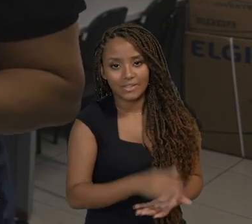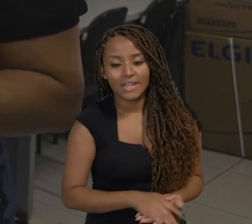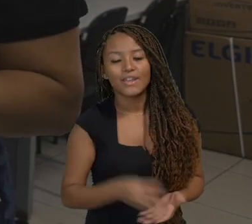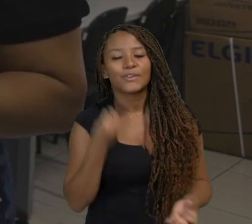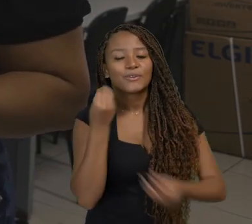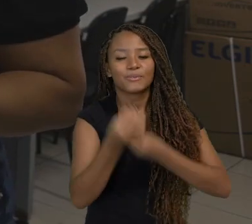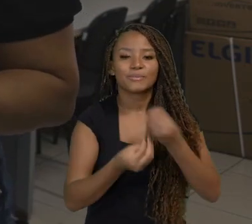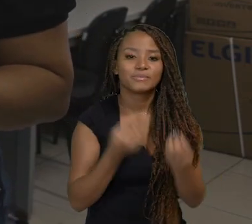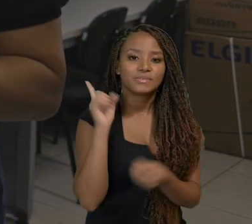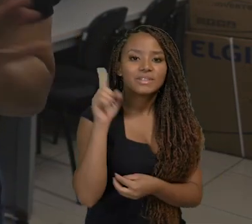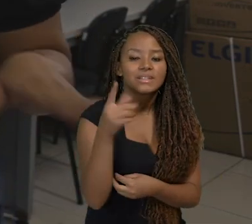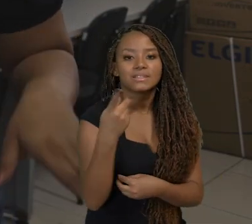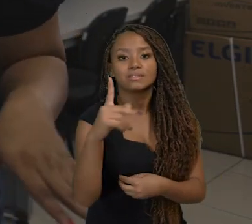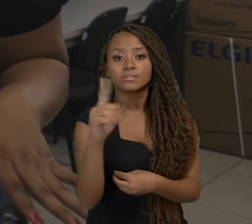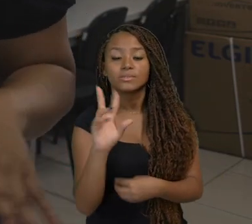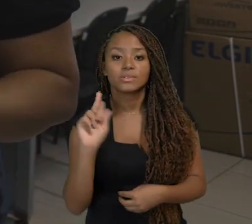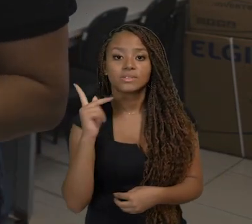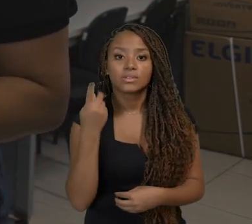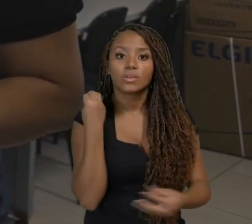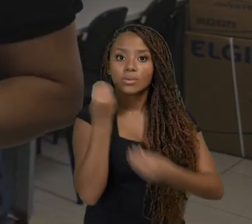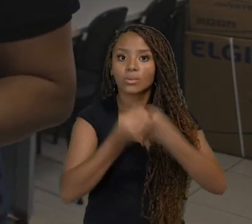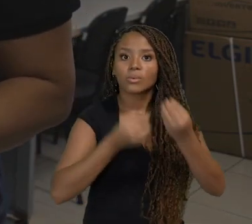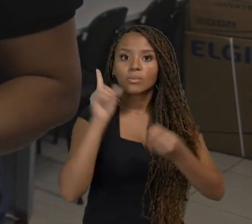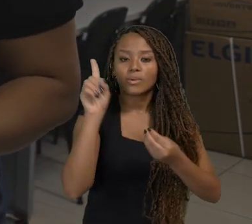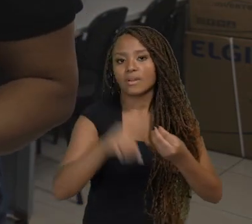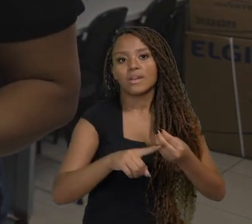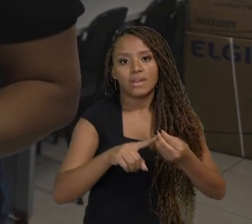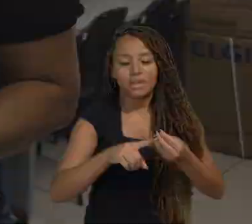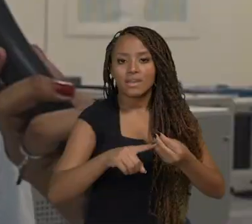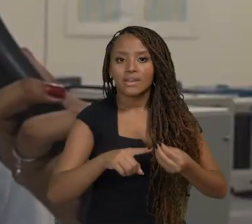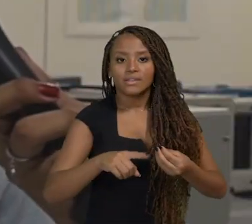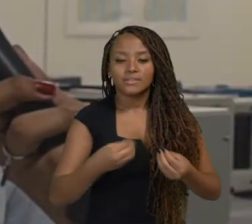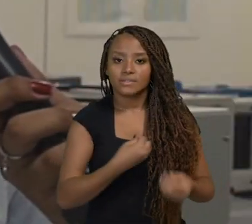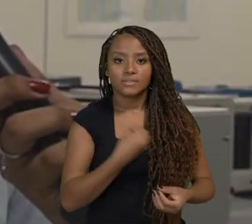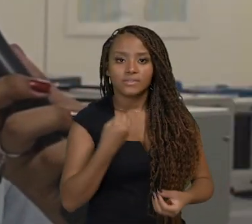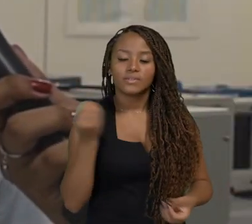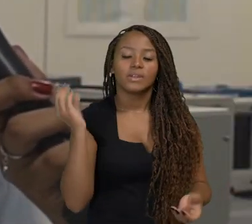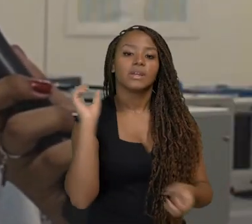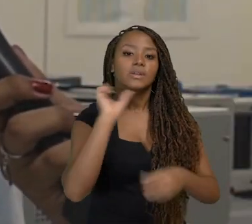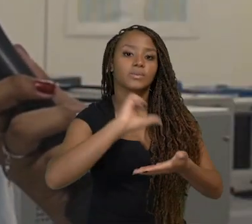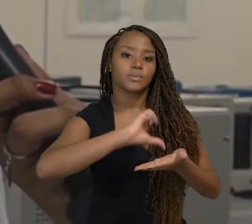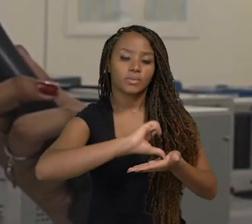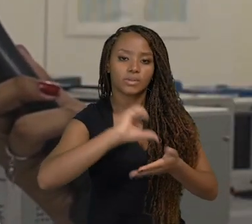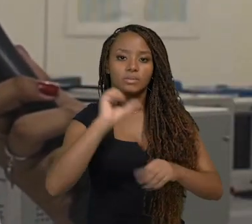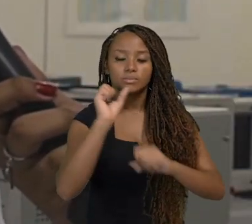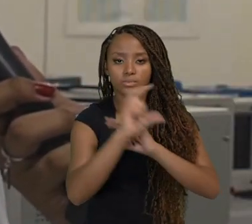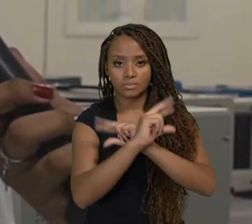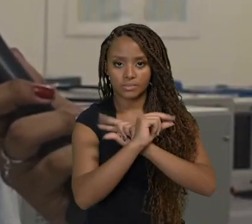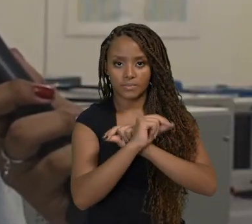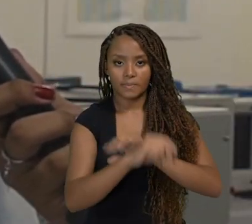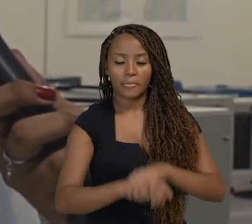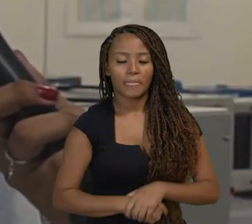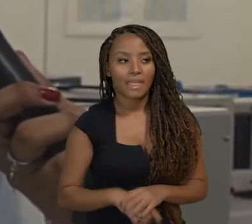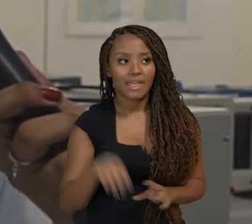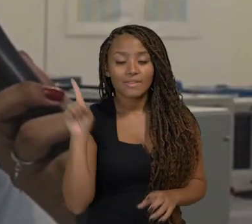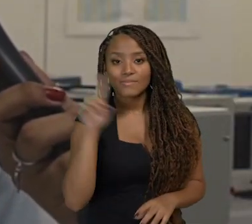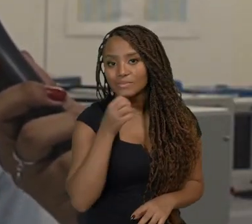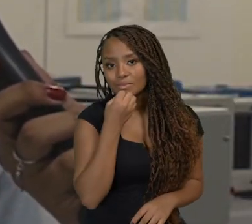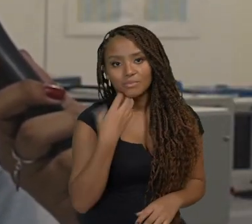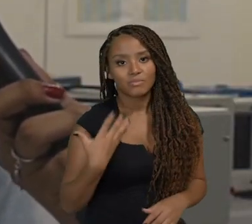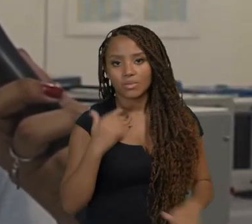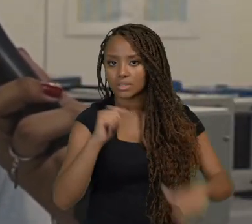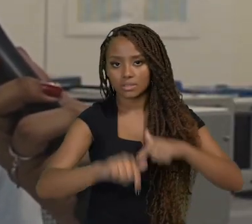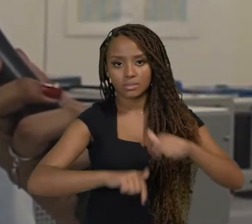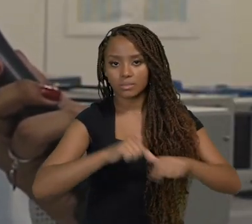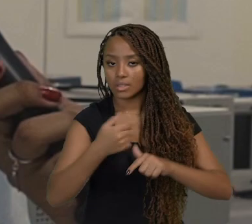que é a sua história aqui com esse campus Patos de Minas? É uma emoção muito grande estar aqui hoje trabalhando na UFO, porque